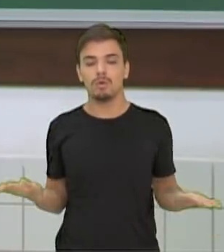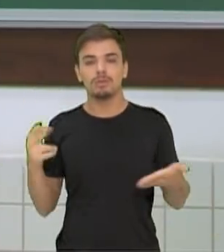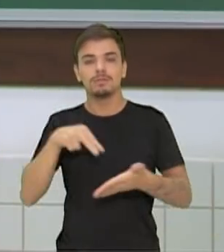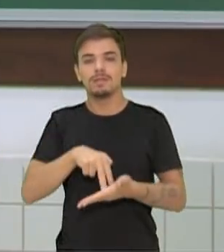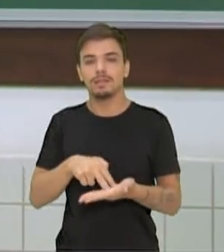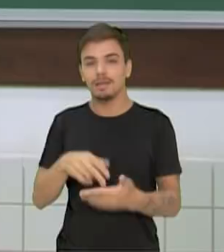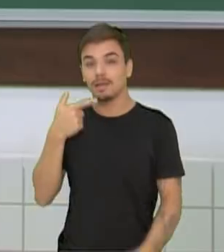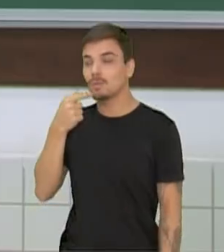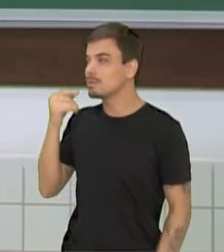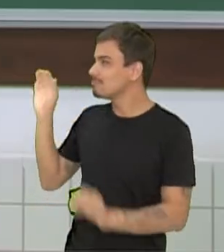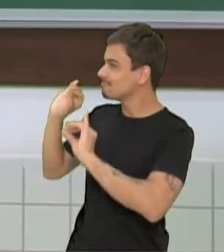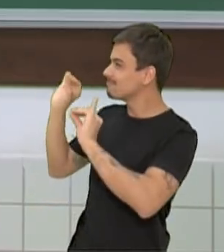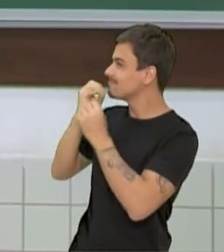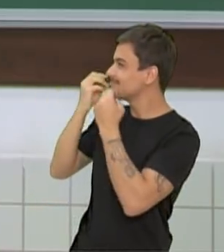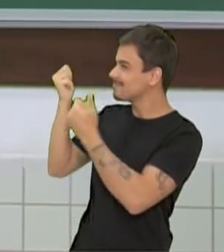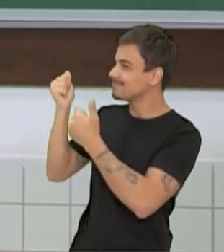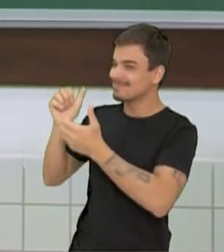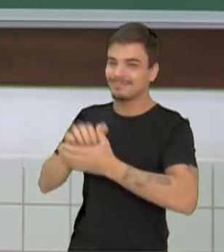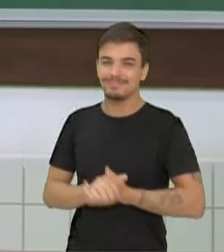com o Cadu. Oi, Cadu!